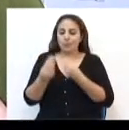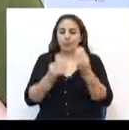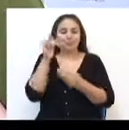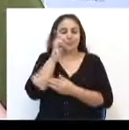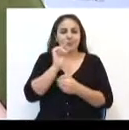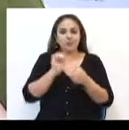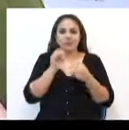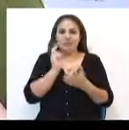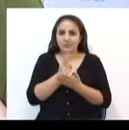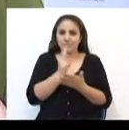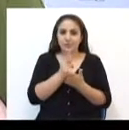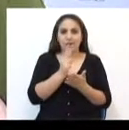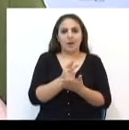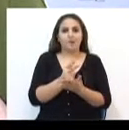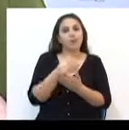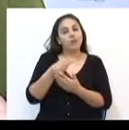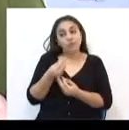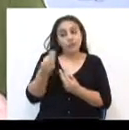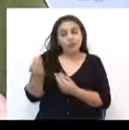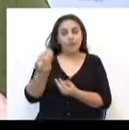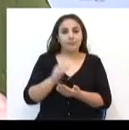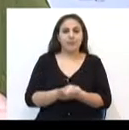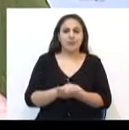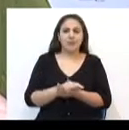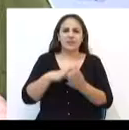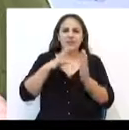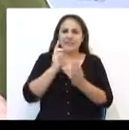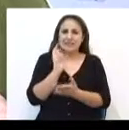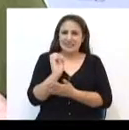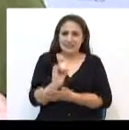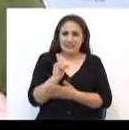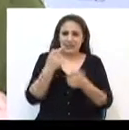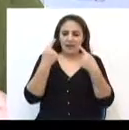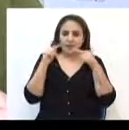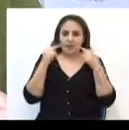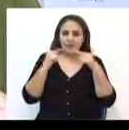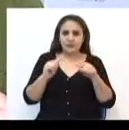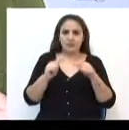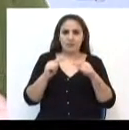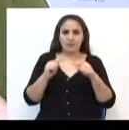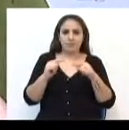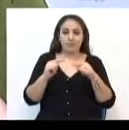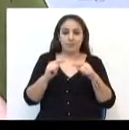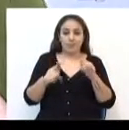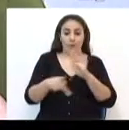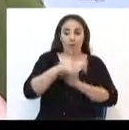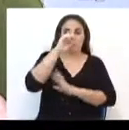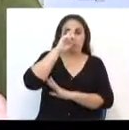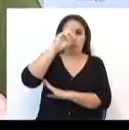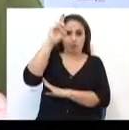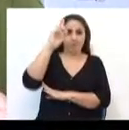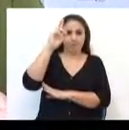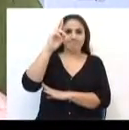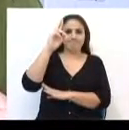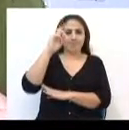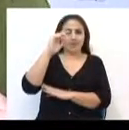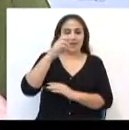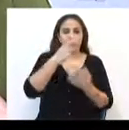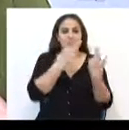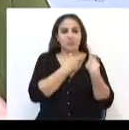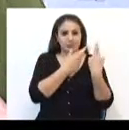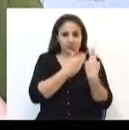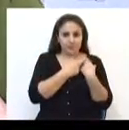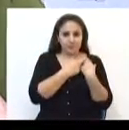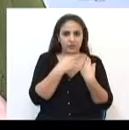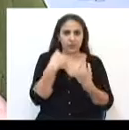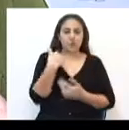fazer direto, acabava dando, né? Então, todo que era reclamação acalentava sobre o permissionário, sobre nós, que era a